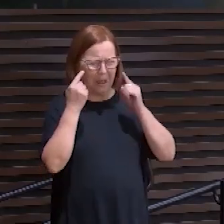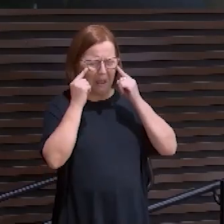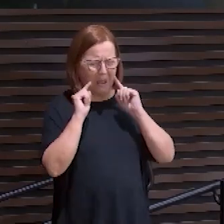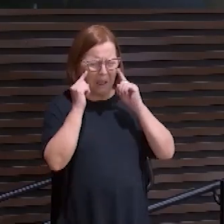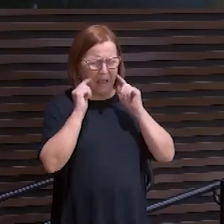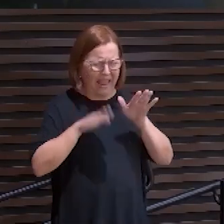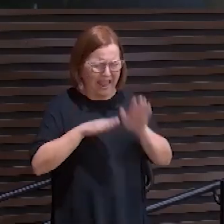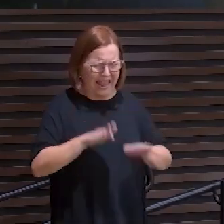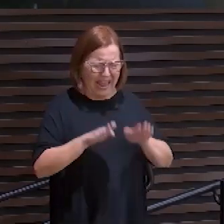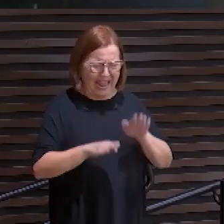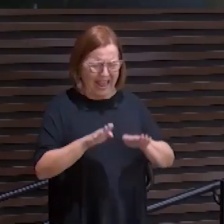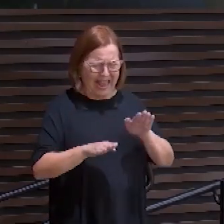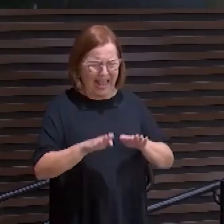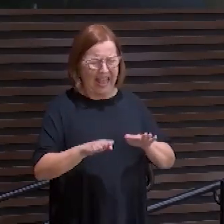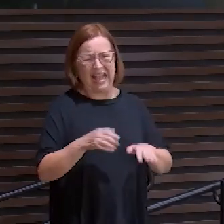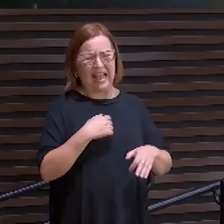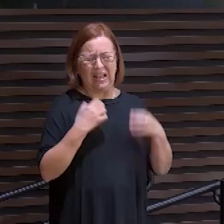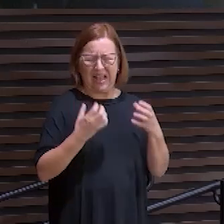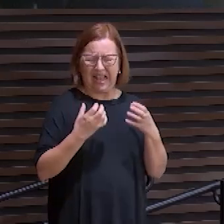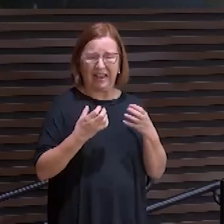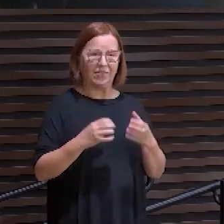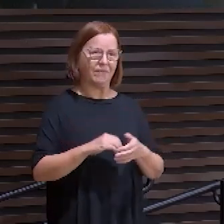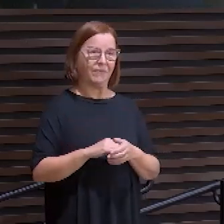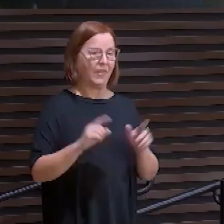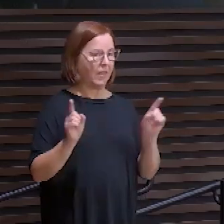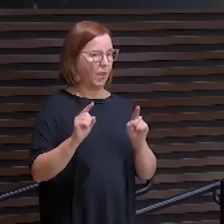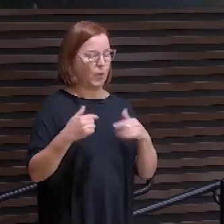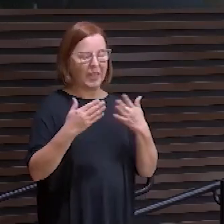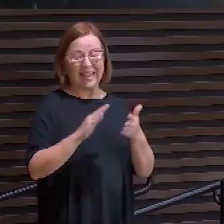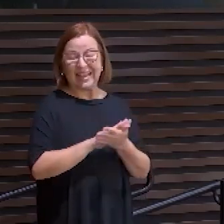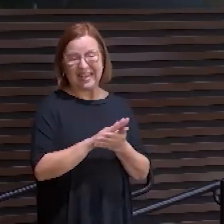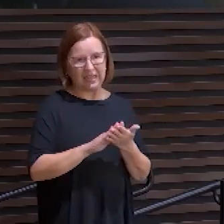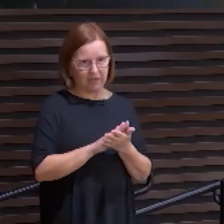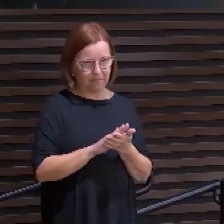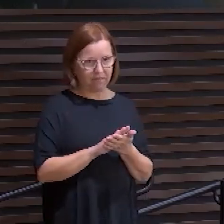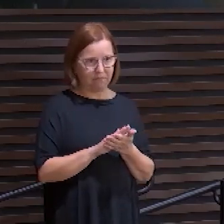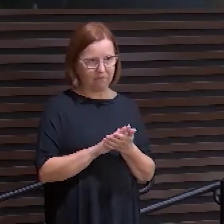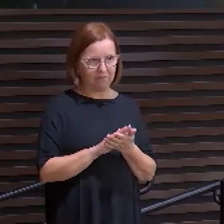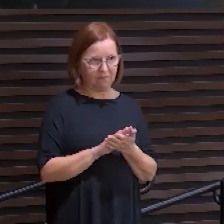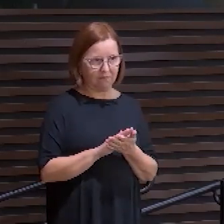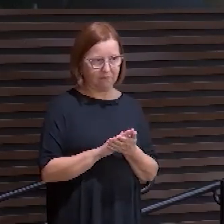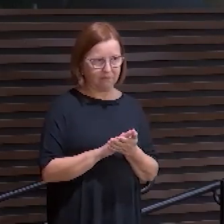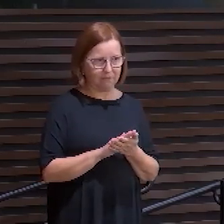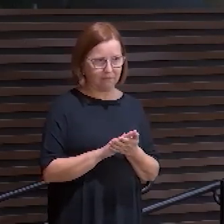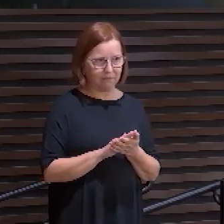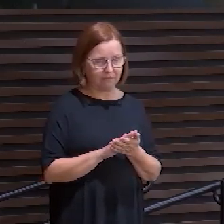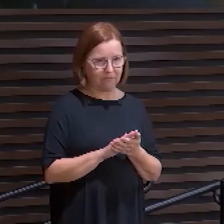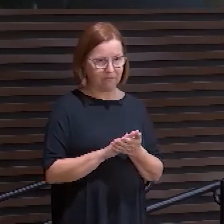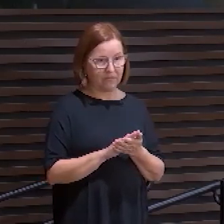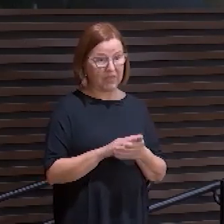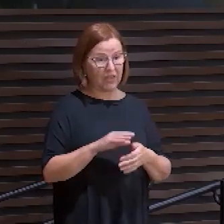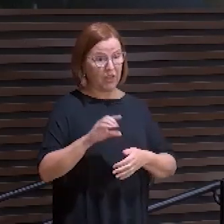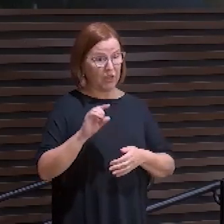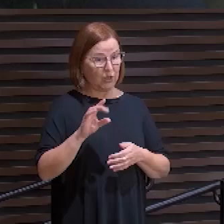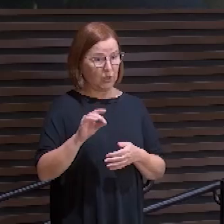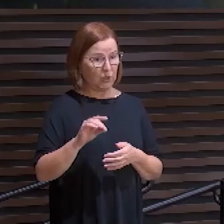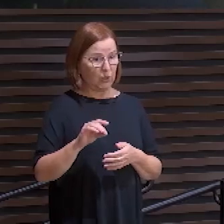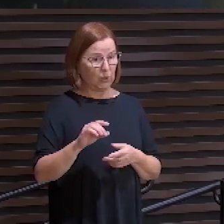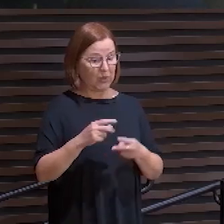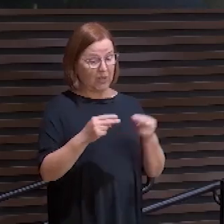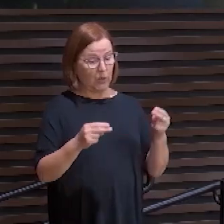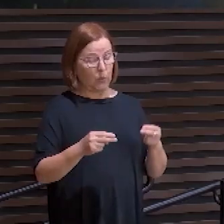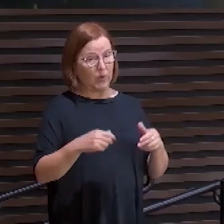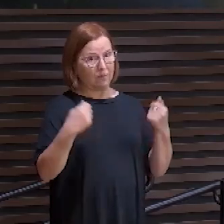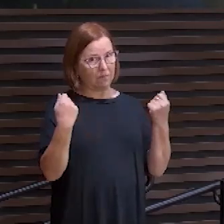Ai, eu quero. Não dê nada. E apenas o que for